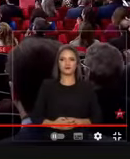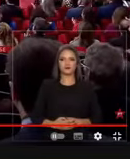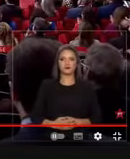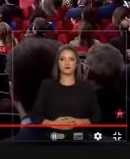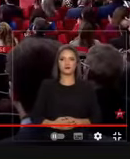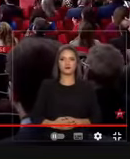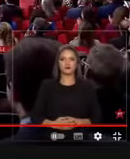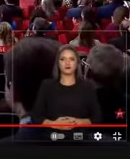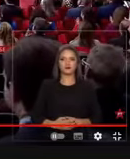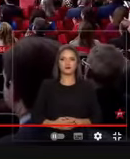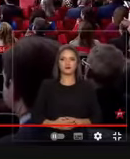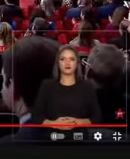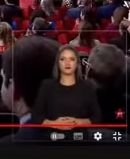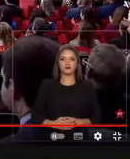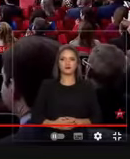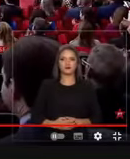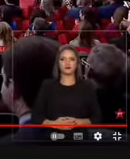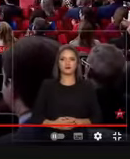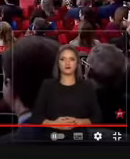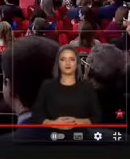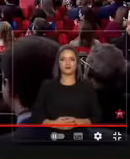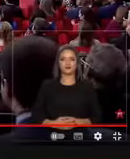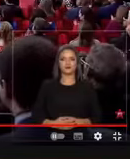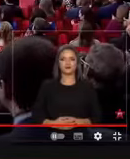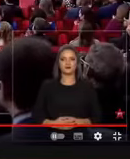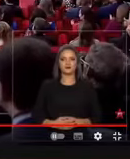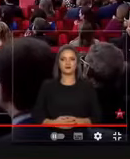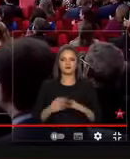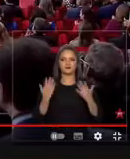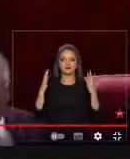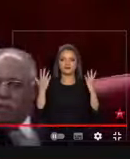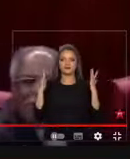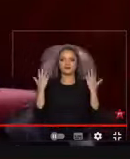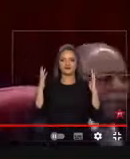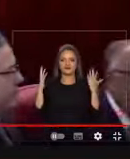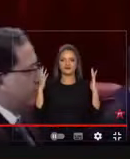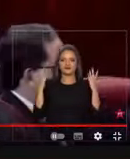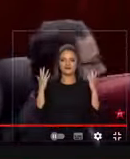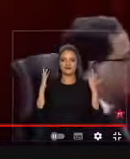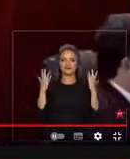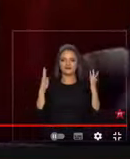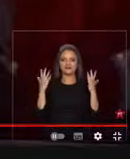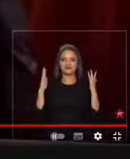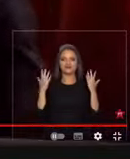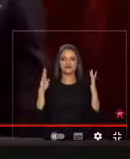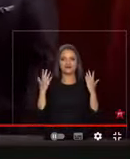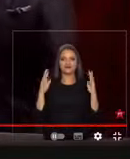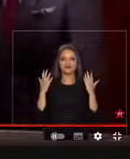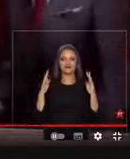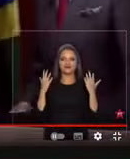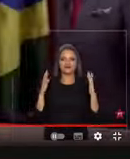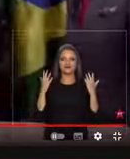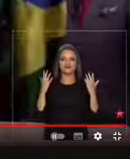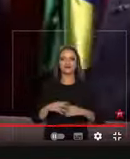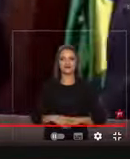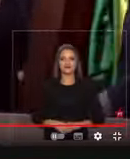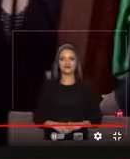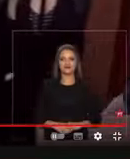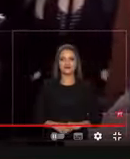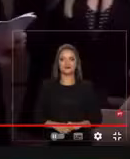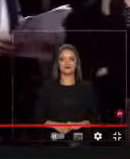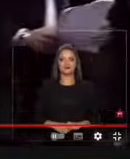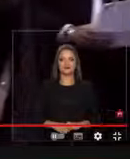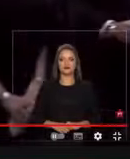discurso do presidente Lula, que acaba de ser diplomado presidente eleito do